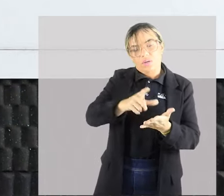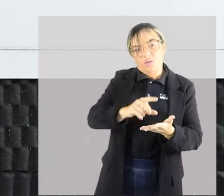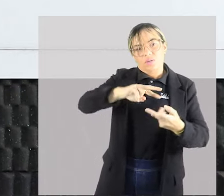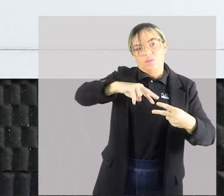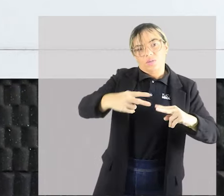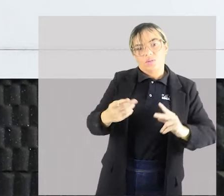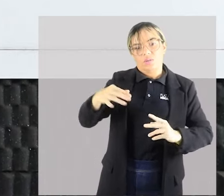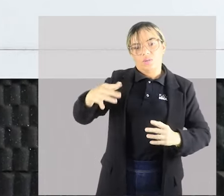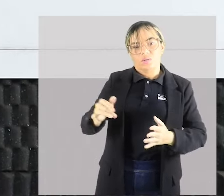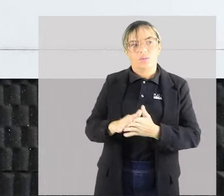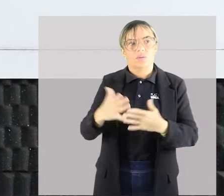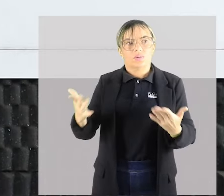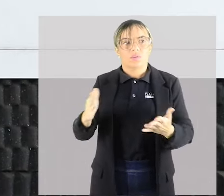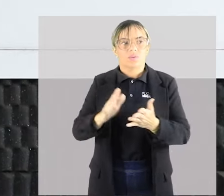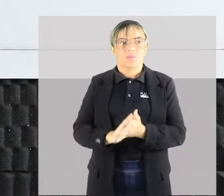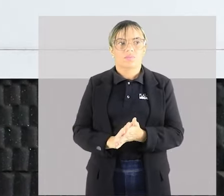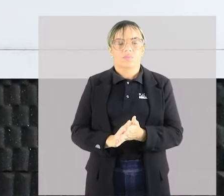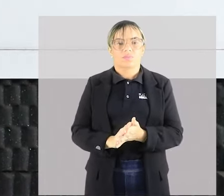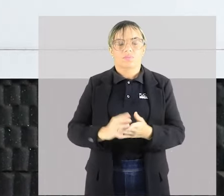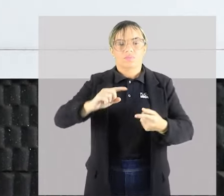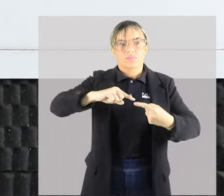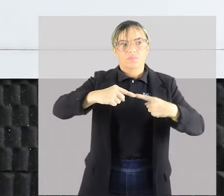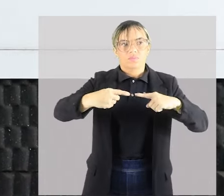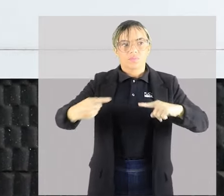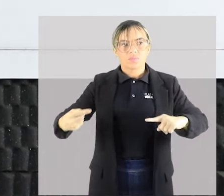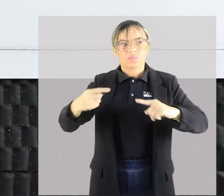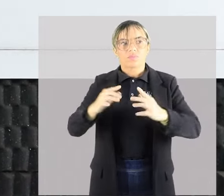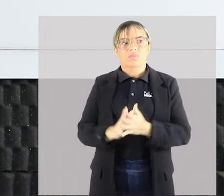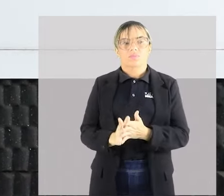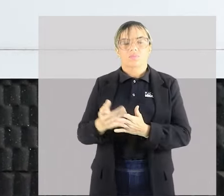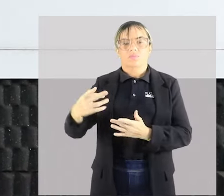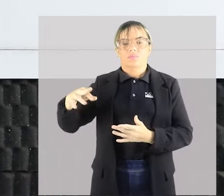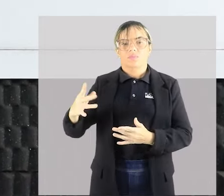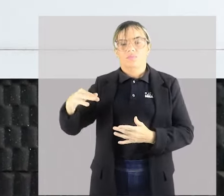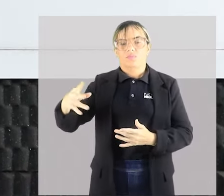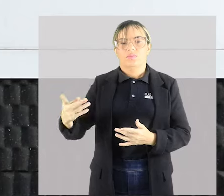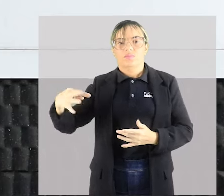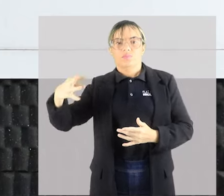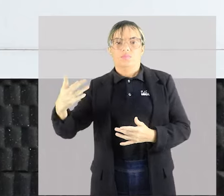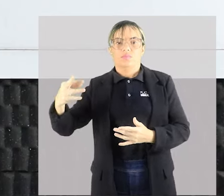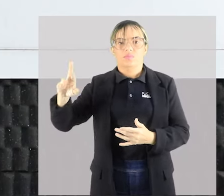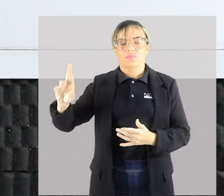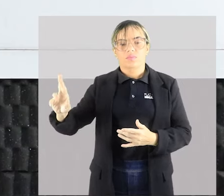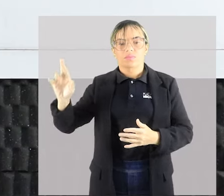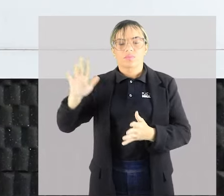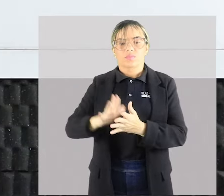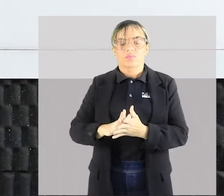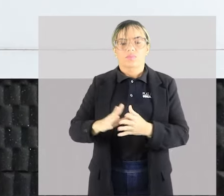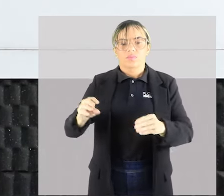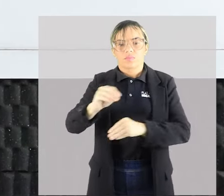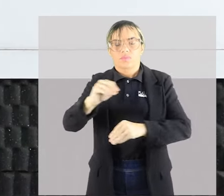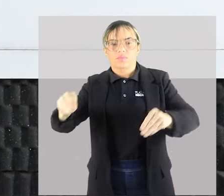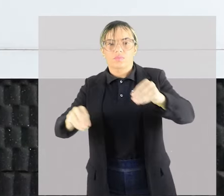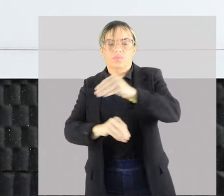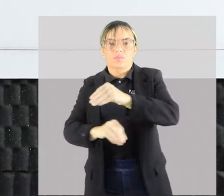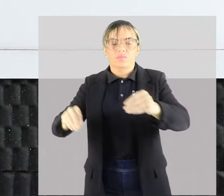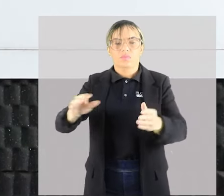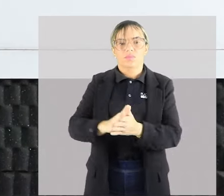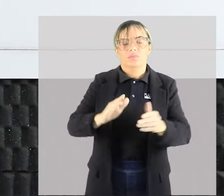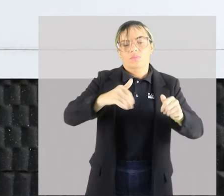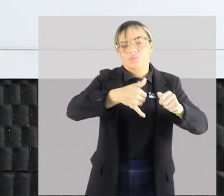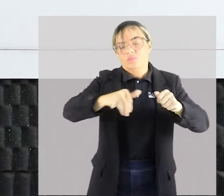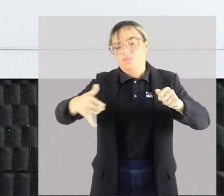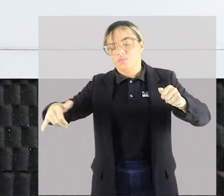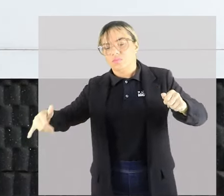Tá certo existe o RNA transportador é ele quem vai transportar né ali os